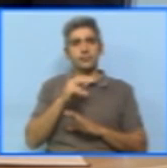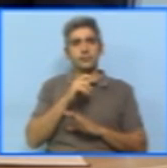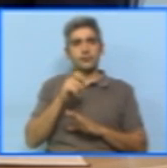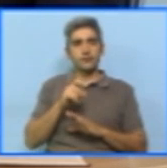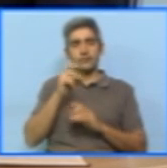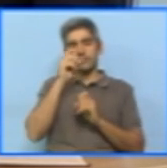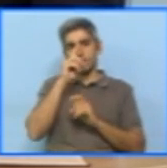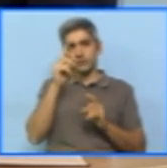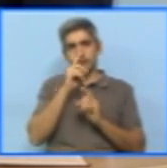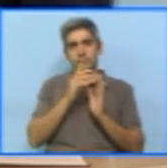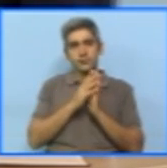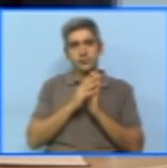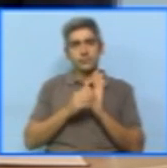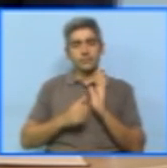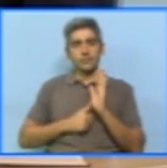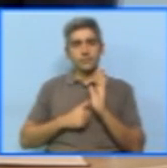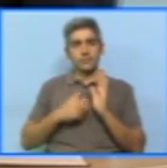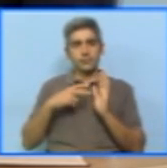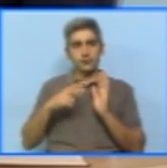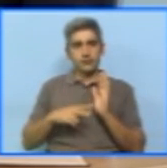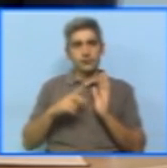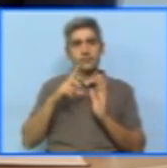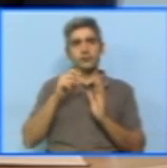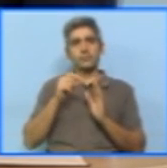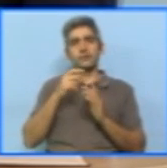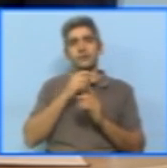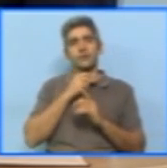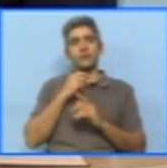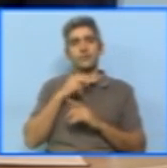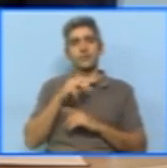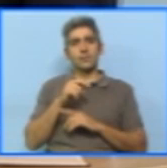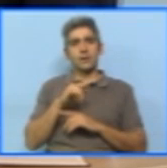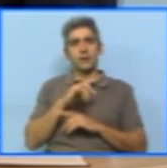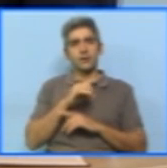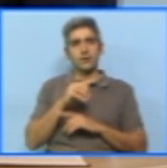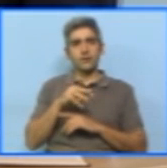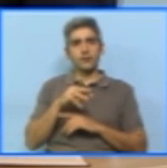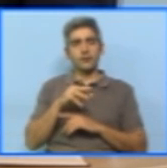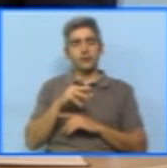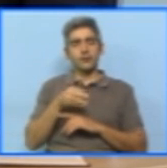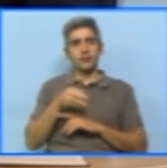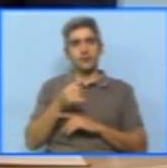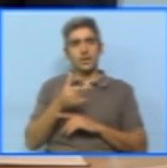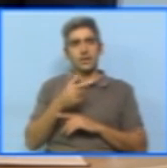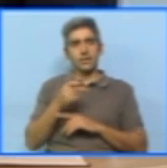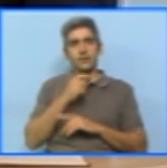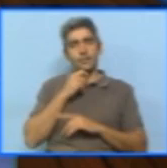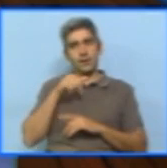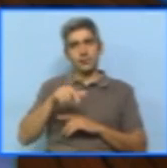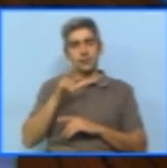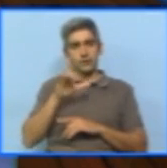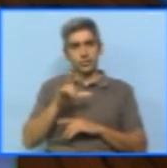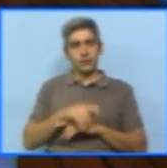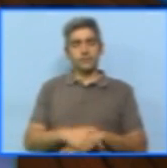Sagrada Escritura da Faculdade de Teologia da Universidade Católica Portuguesa, e o padre Nélio Pita, da Congregação da Missão e pároco em Lisboa. Muito boa tarde e obrigado